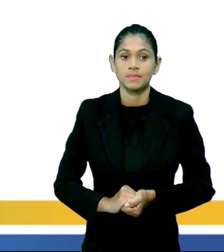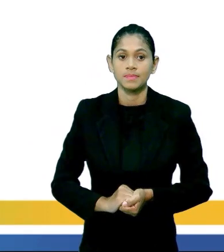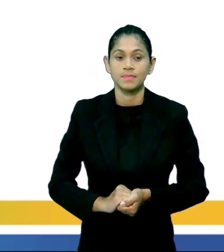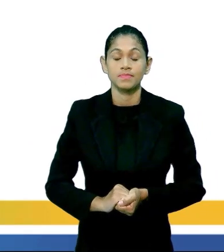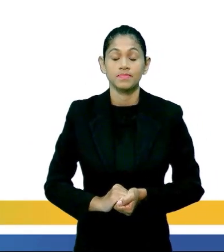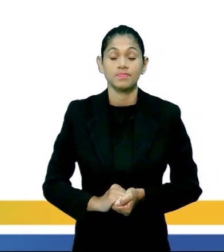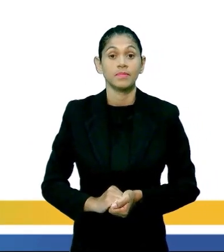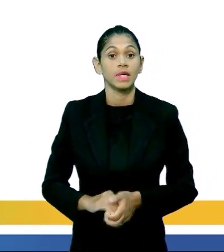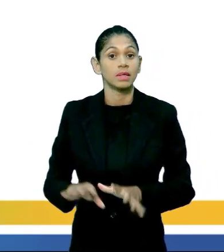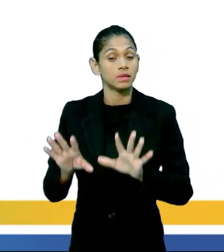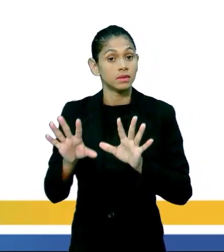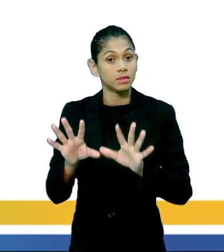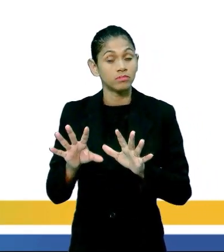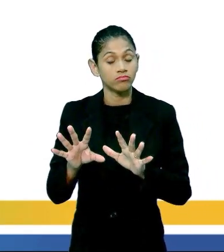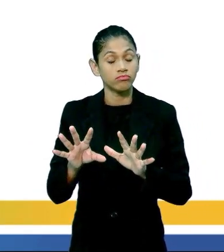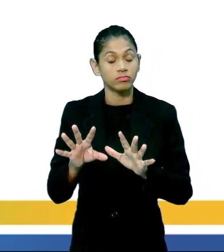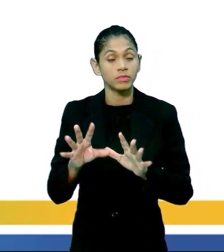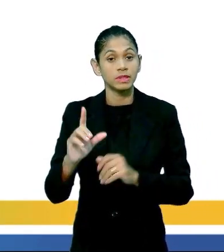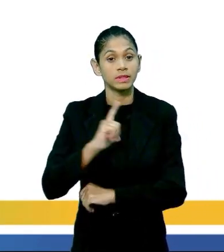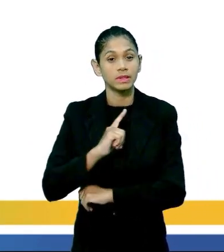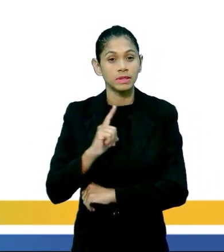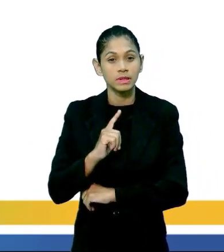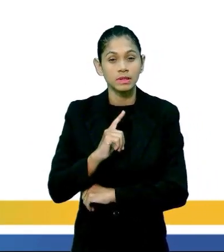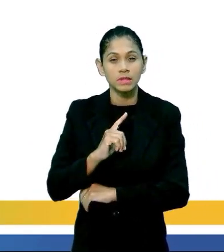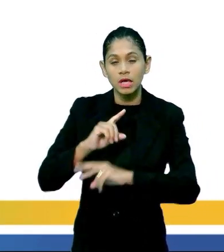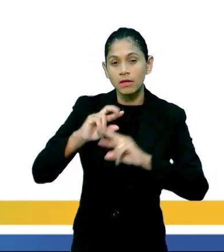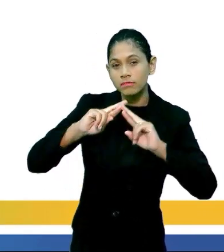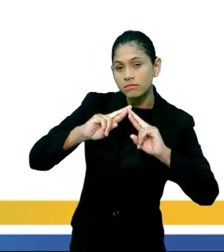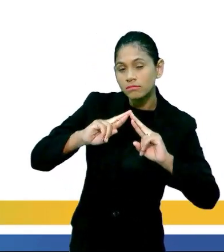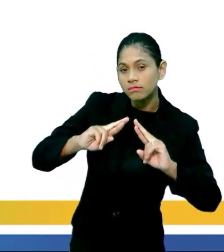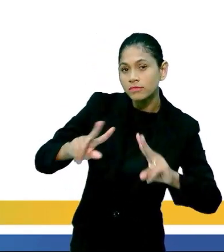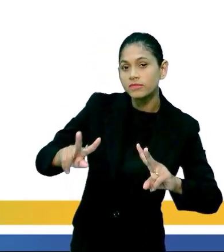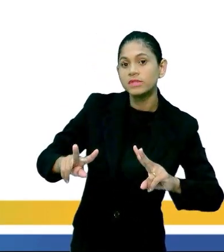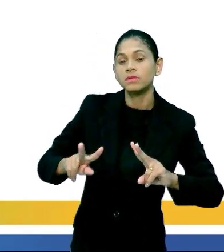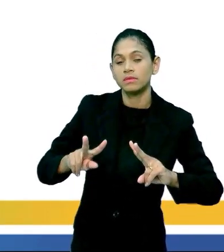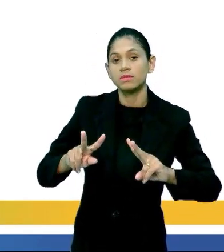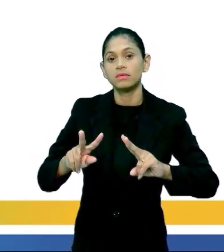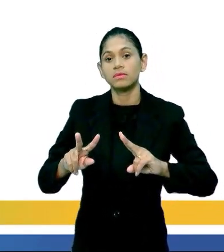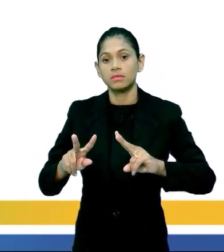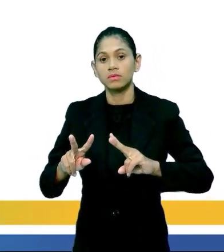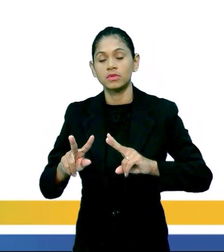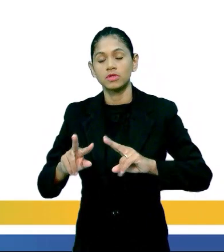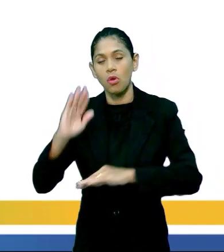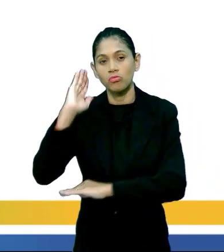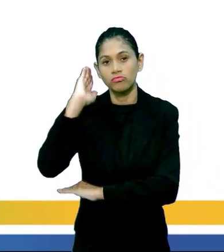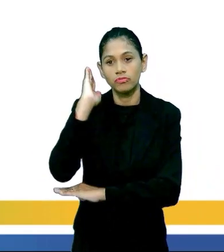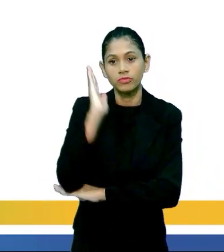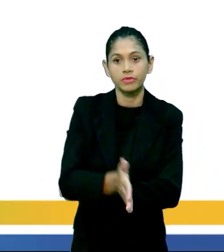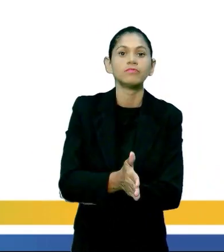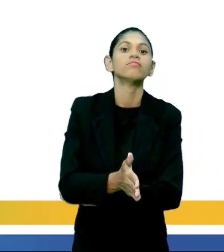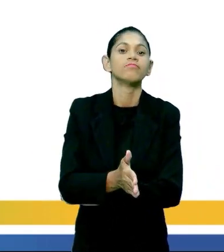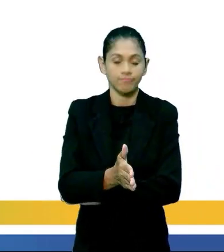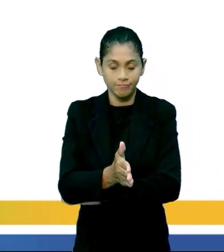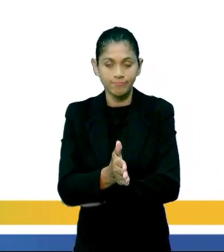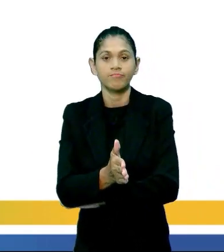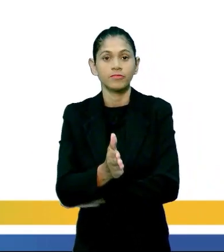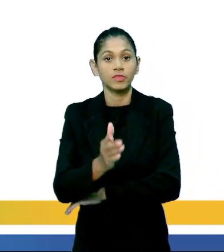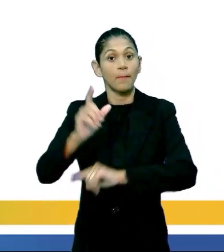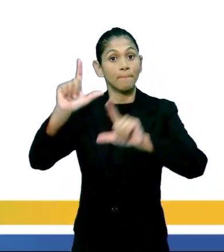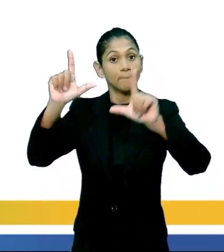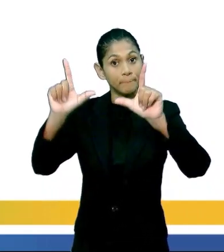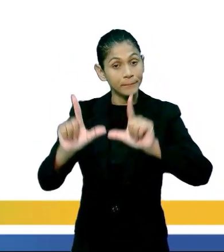Essa situação envolve a variação de grandezas diretamente proporcionais. Quanto maior o volume a ser